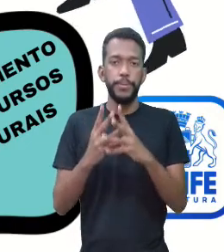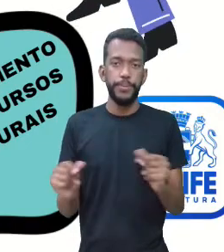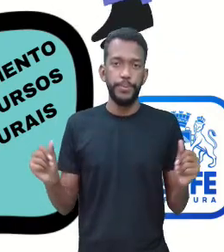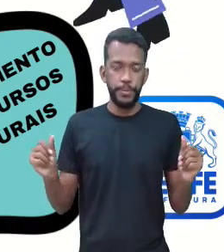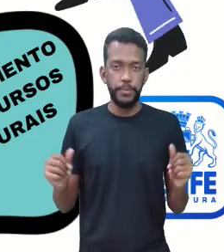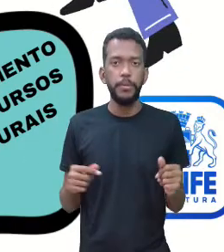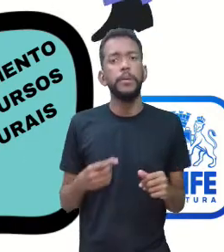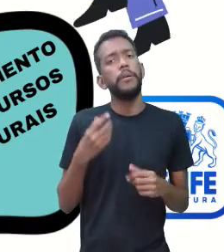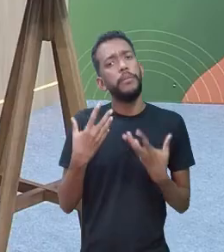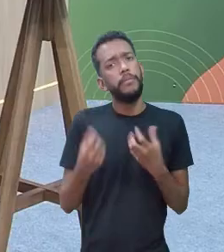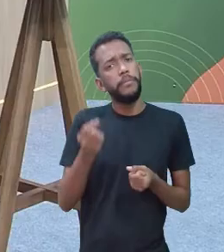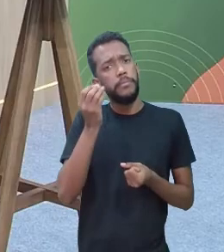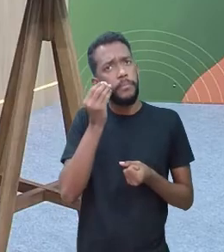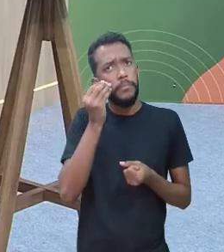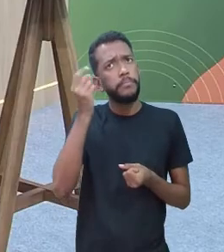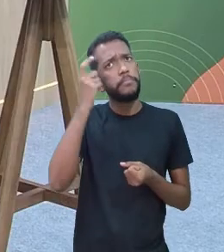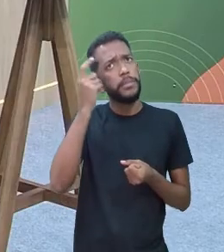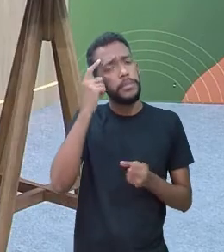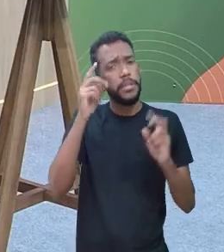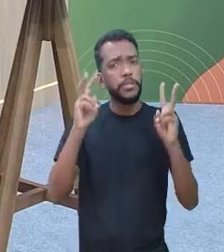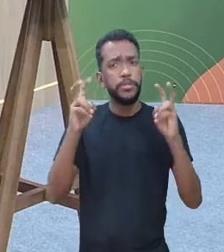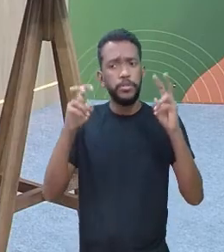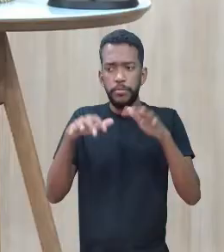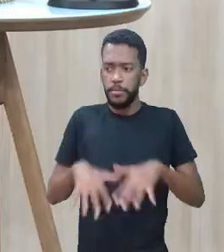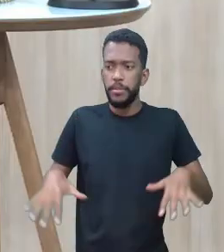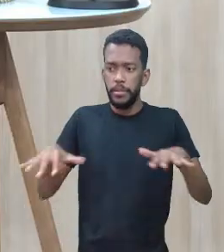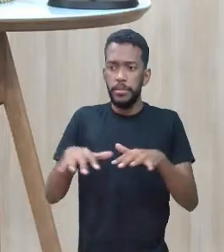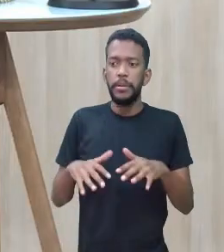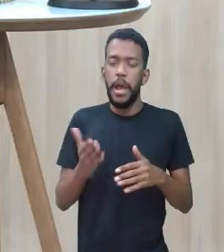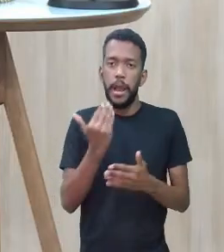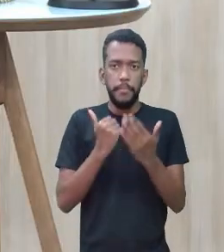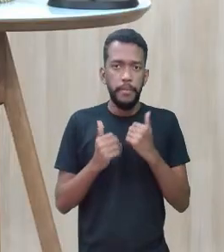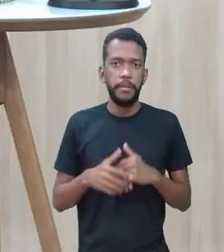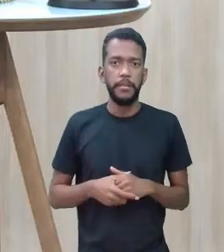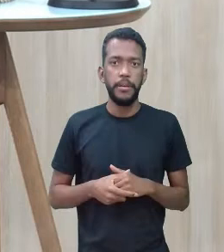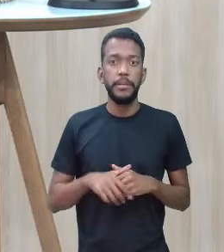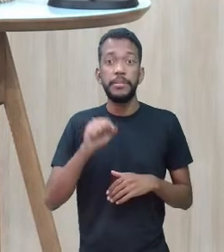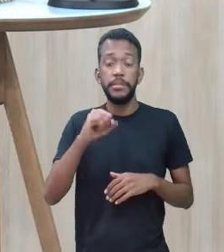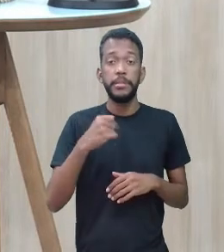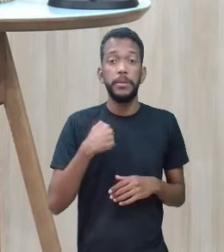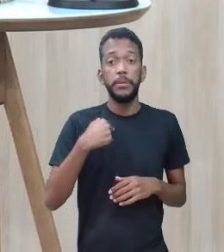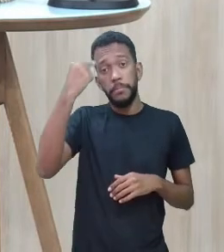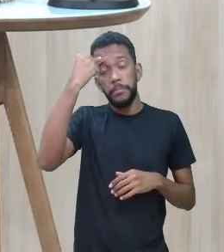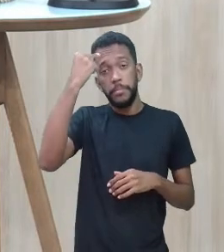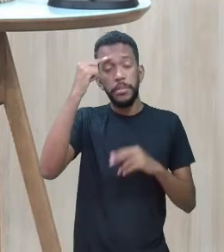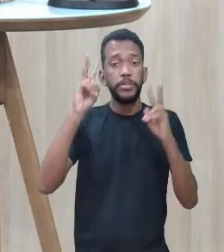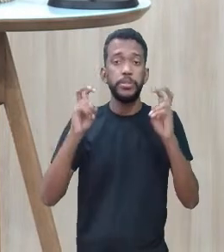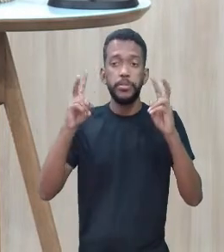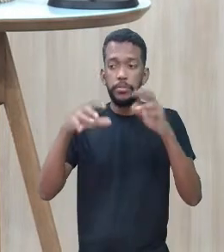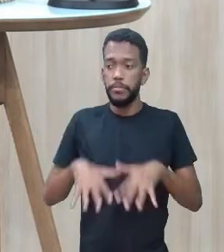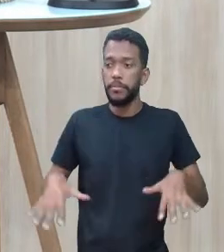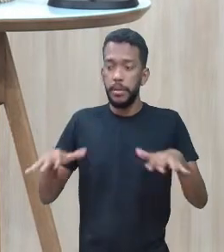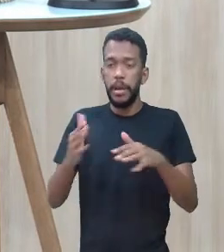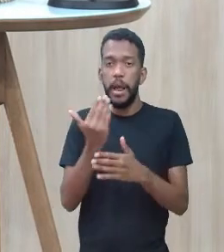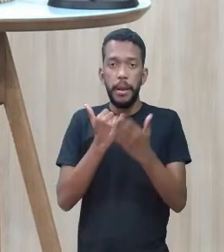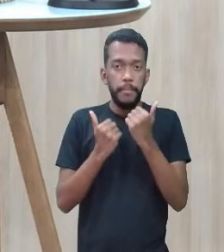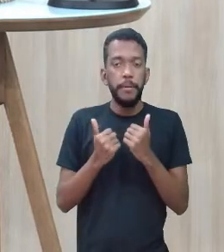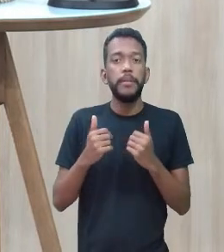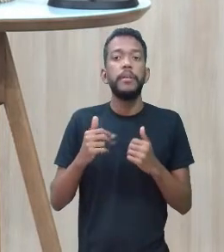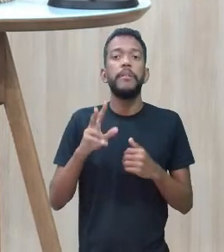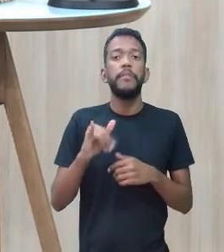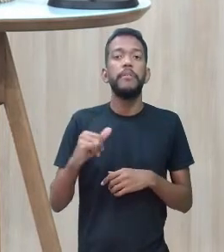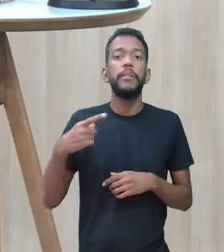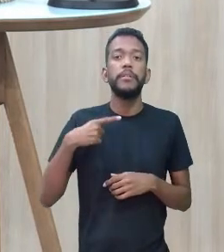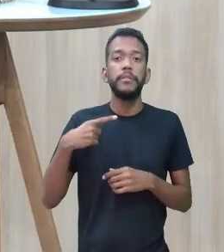Vamos parar um pouquinho para pensar na cadeia alimentar, não é isso? Se eu paro para pensar na cadeia alimentar, eu vou ver que a extinção de uma